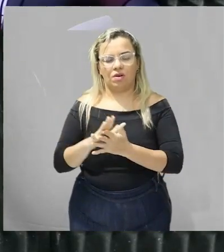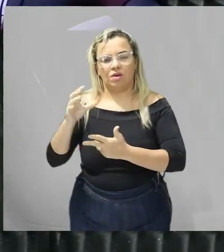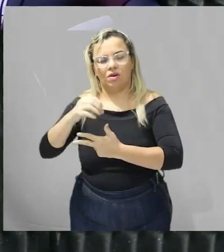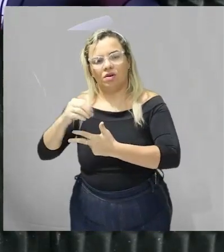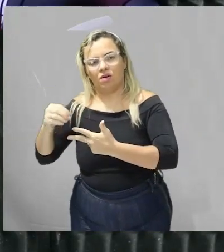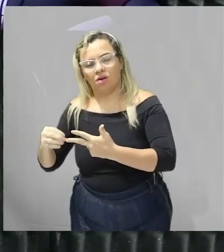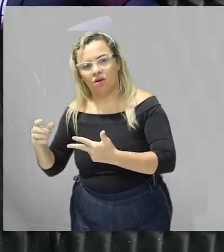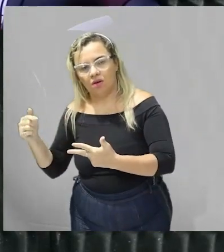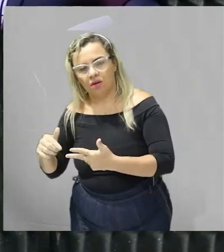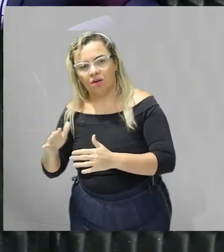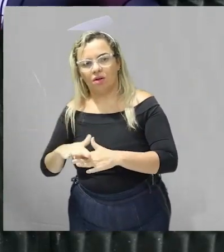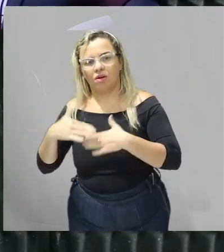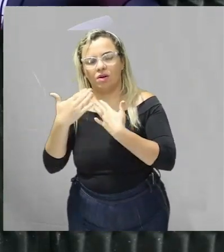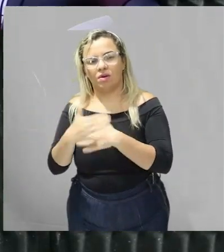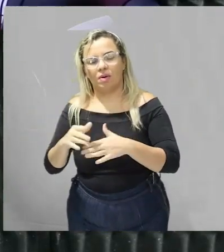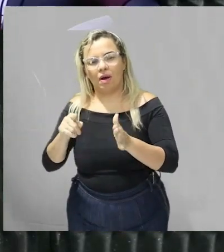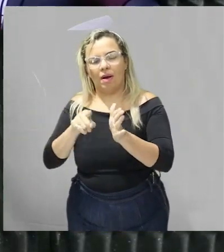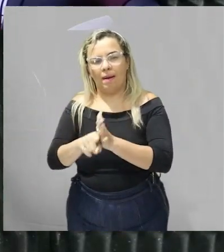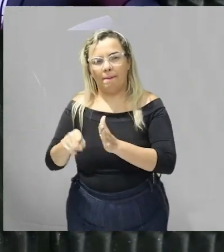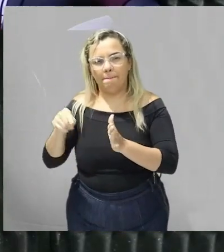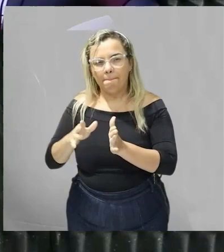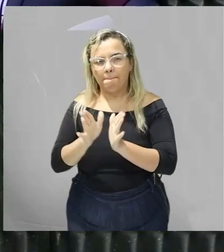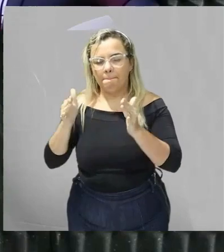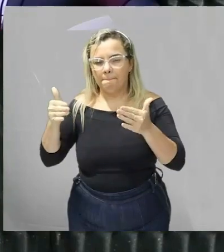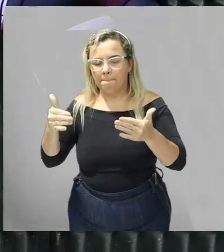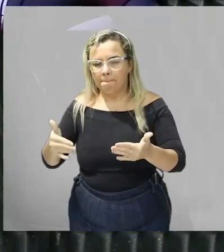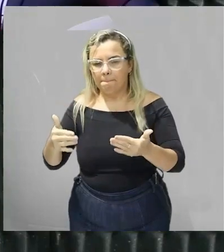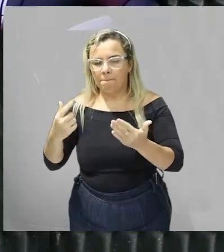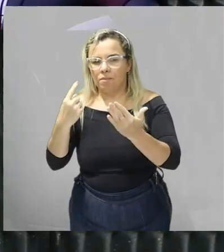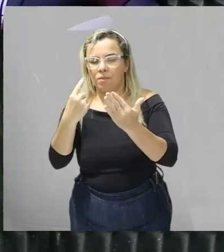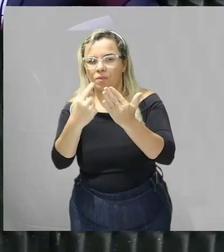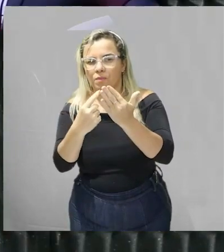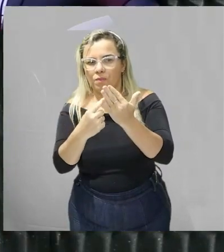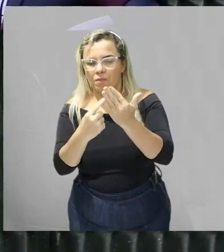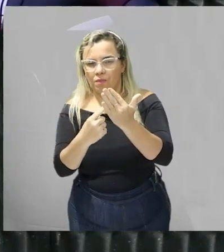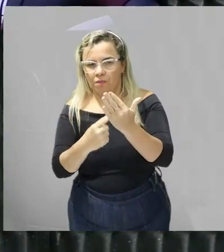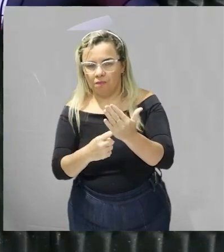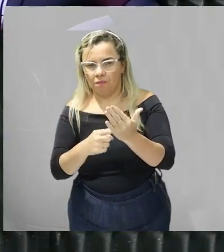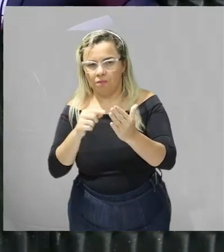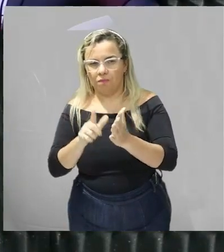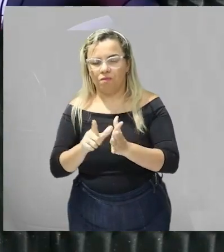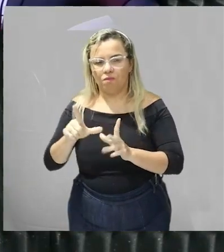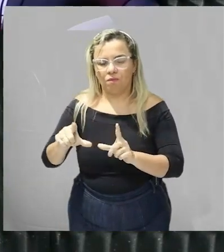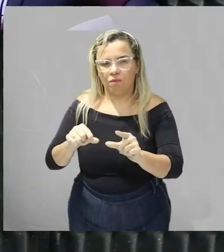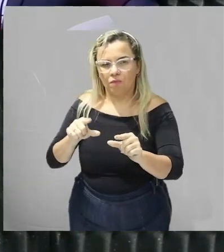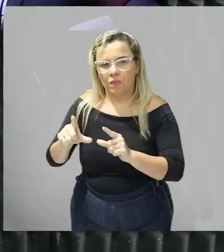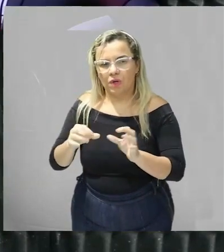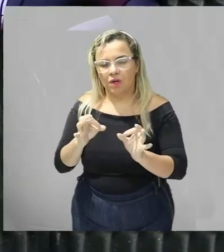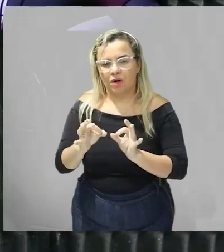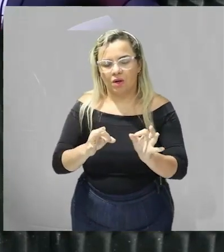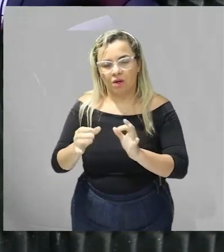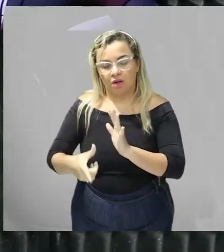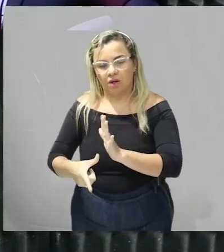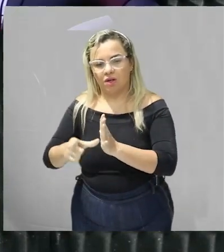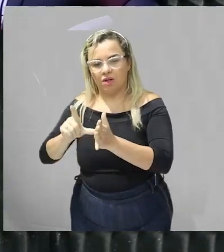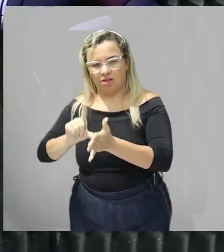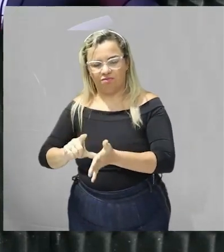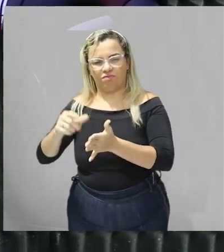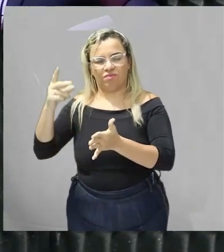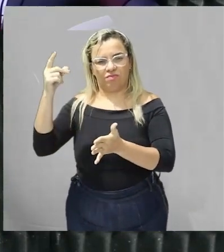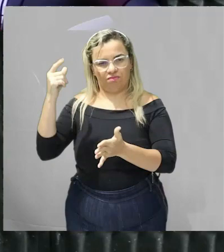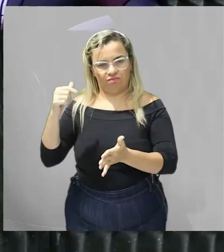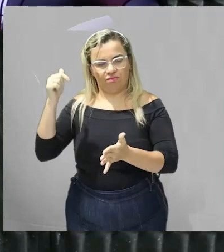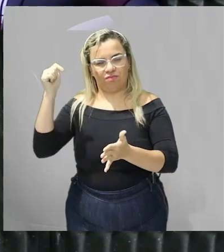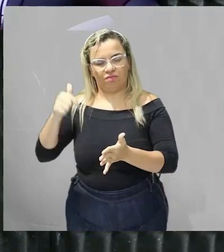questões elas são baseadas, tá, numa lista, num banco de questões que é elaborado com um tempo de antecedência, tá certo? Ou